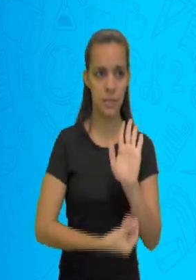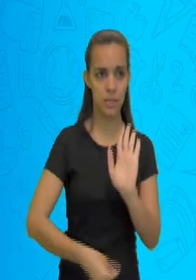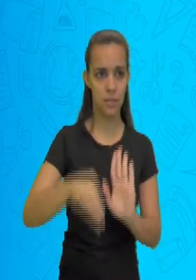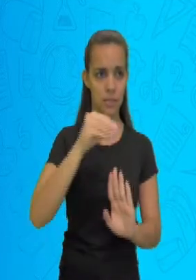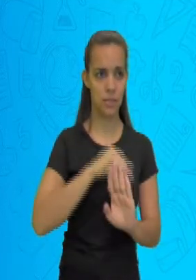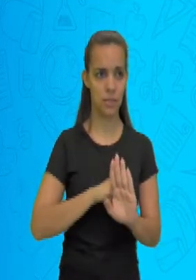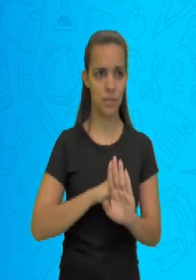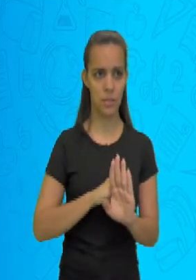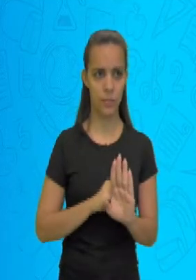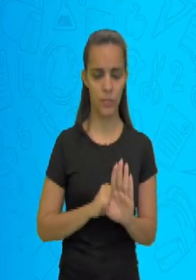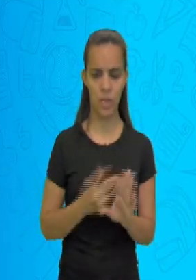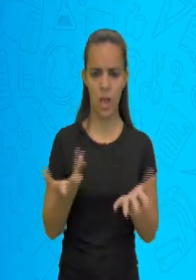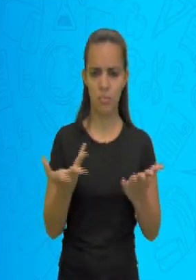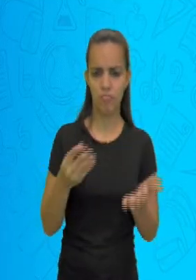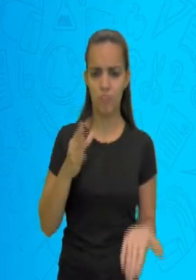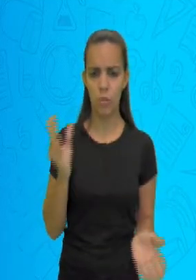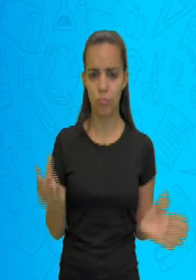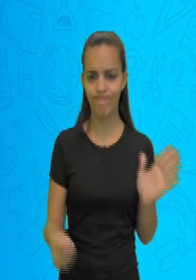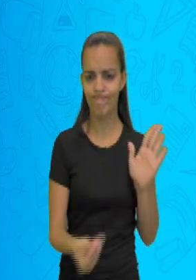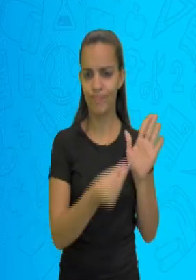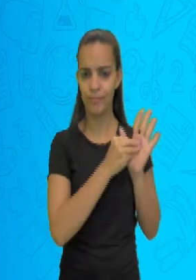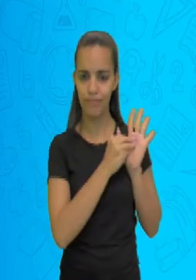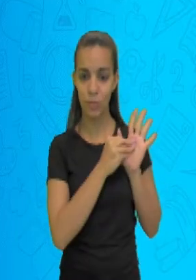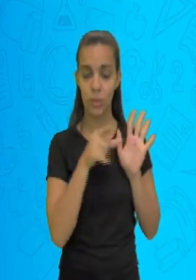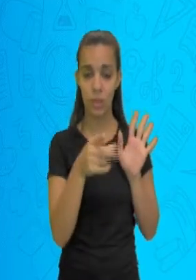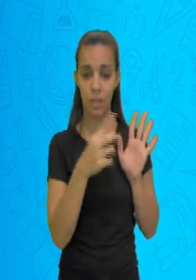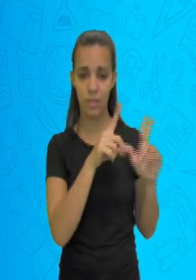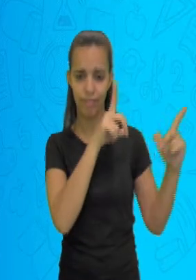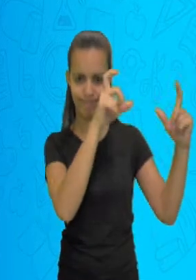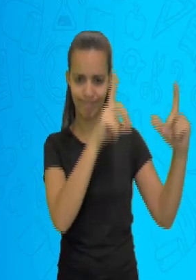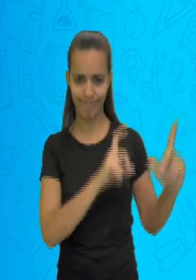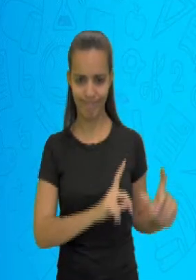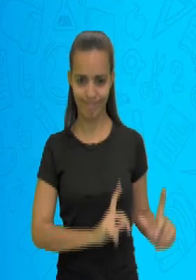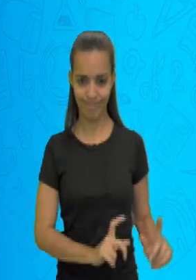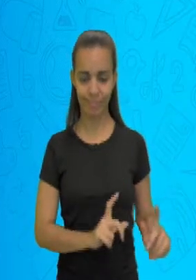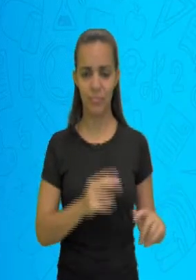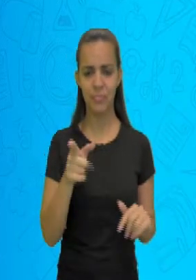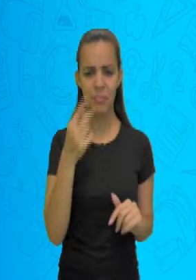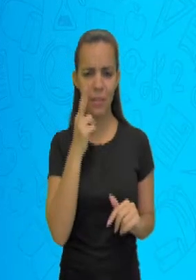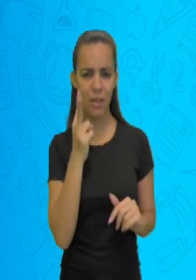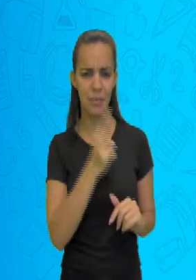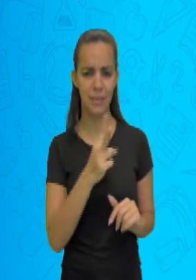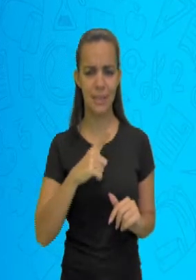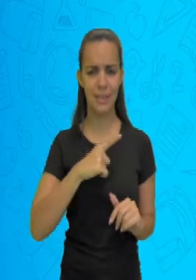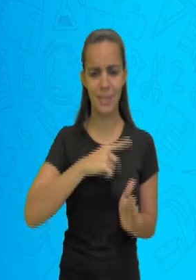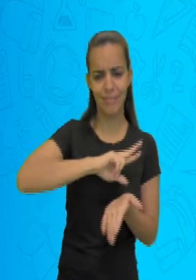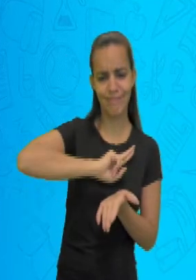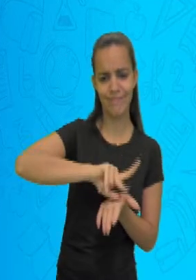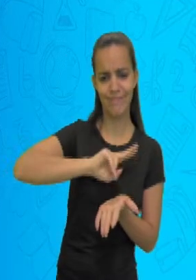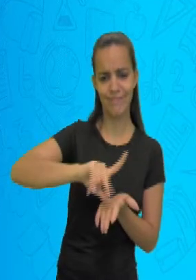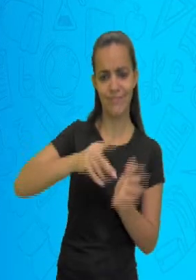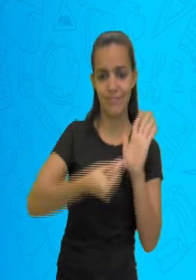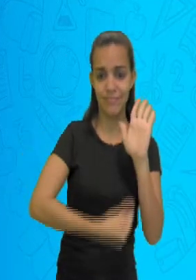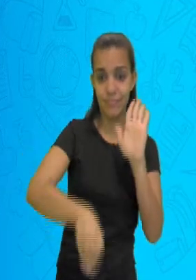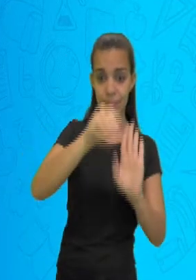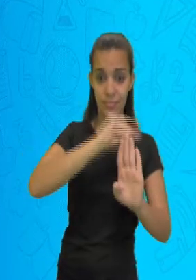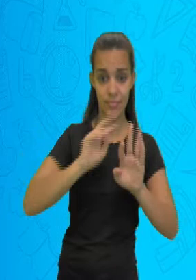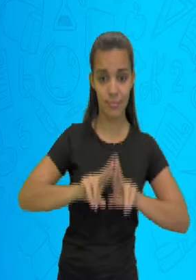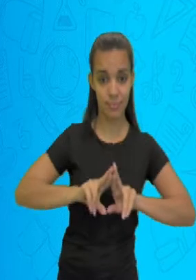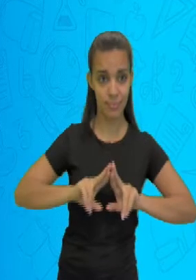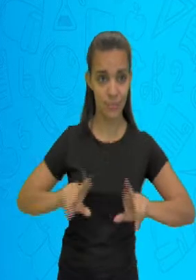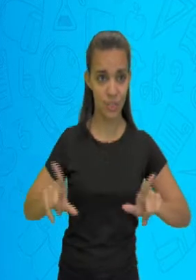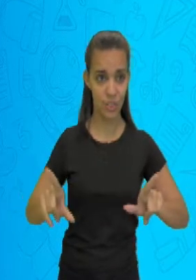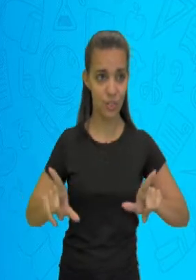para vocês alguns tipos de calendários, né? Como que a gente pode encontrar o calendário? A gente pode encontrar esse